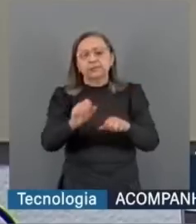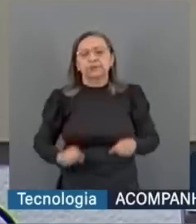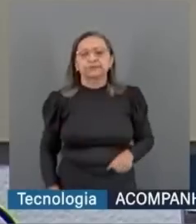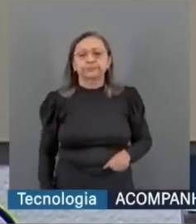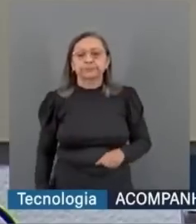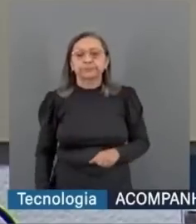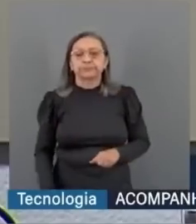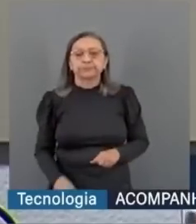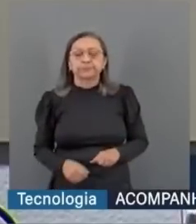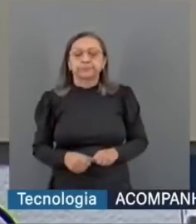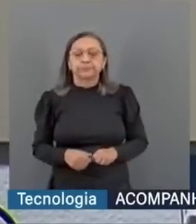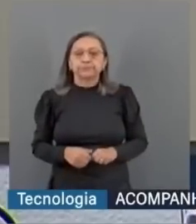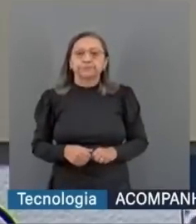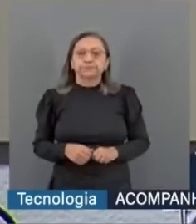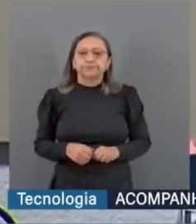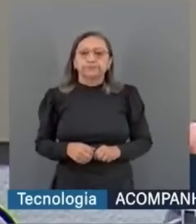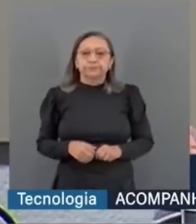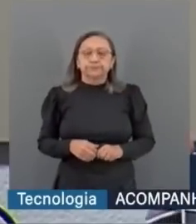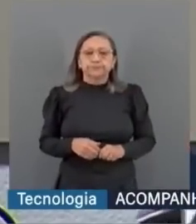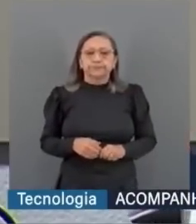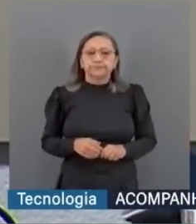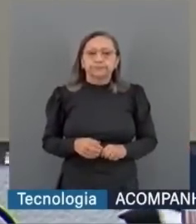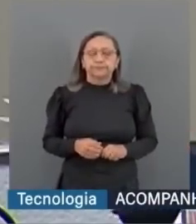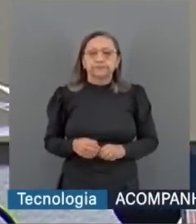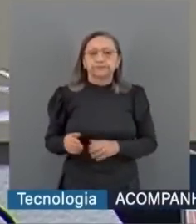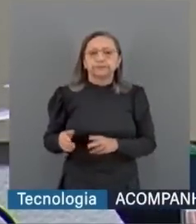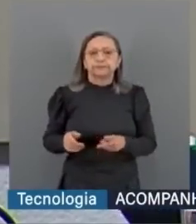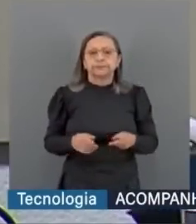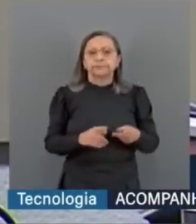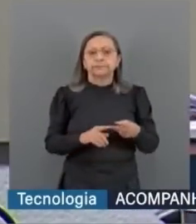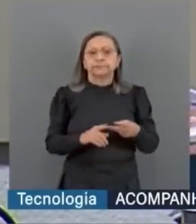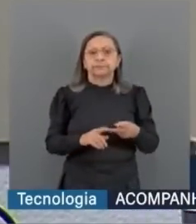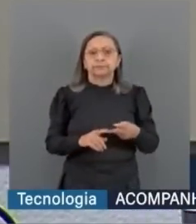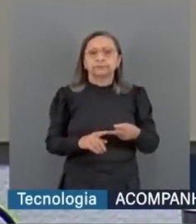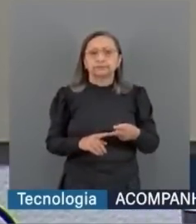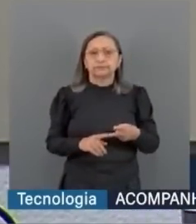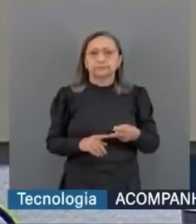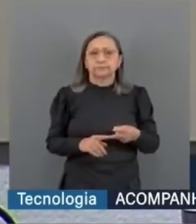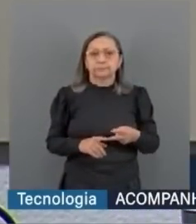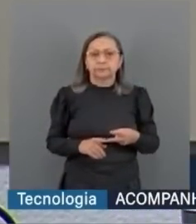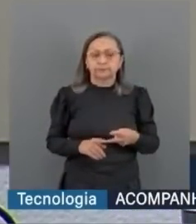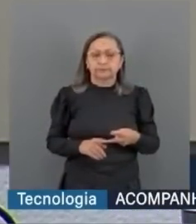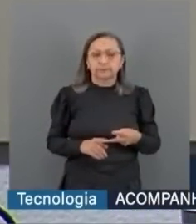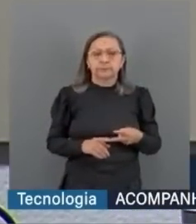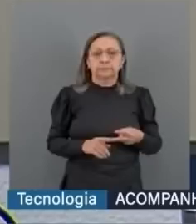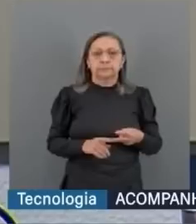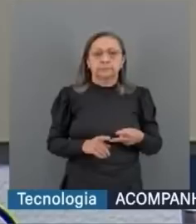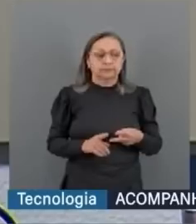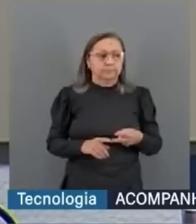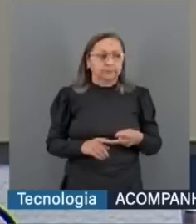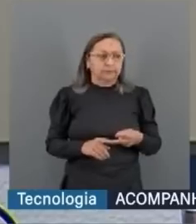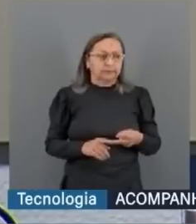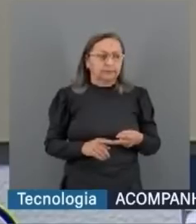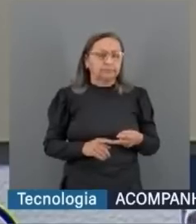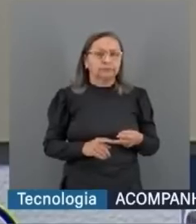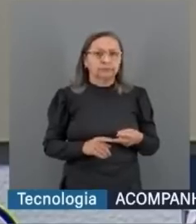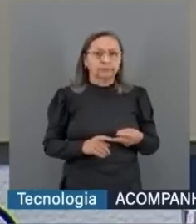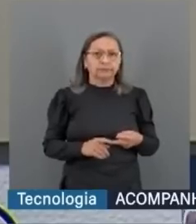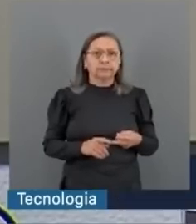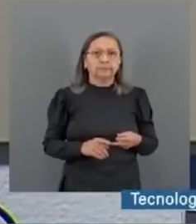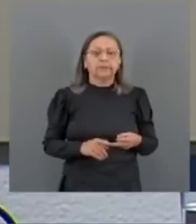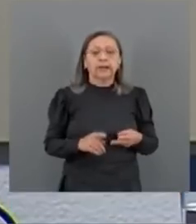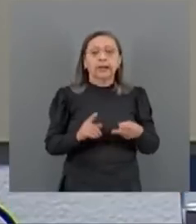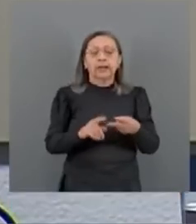precisa ficar provando que é independente para ficar criticando tudo e nem ficar provando o contrário para ficar passando a mão em cima de tudo. As coisas